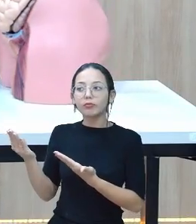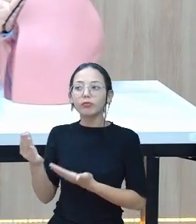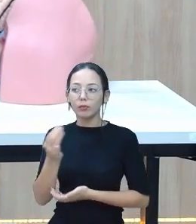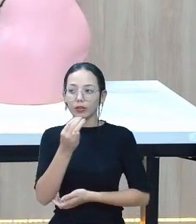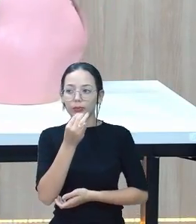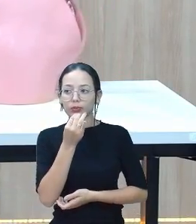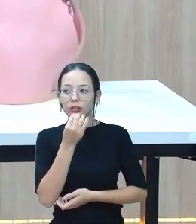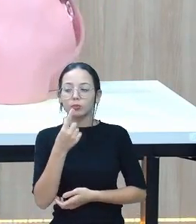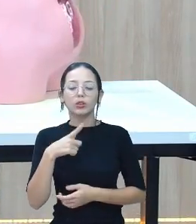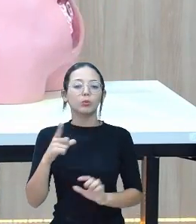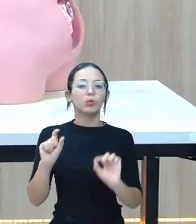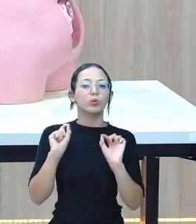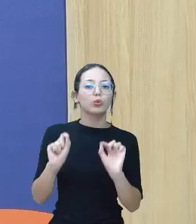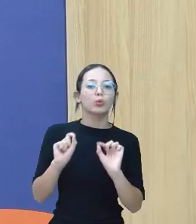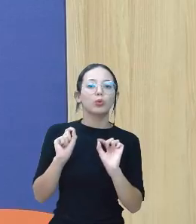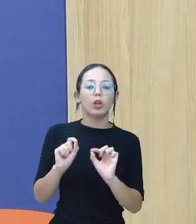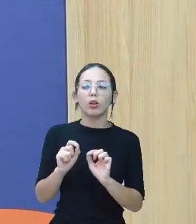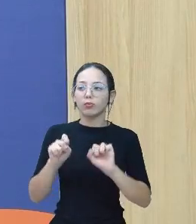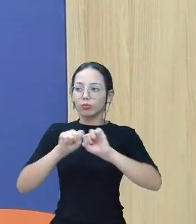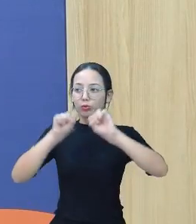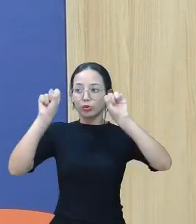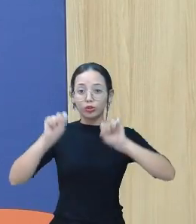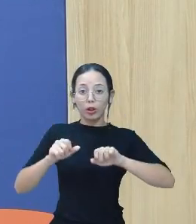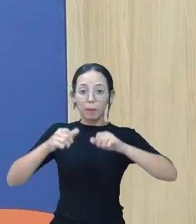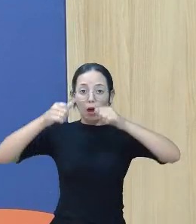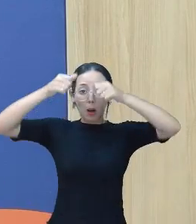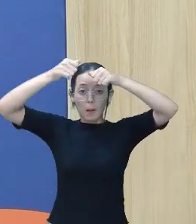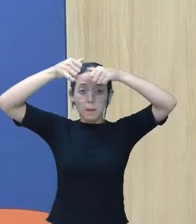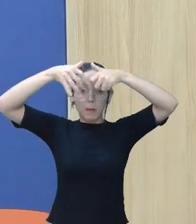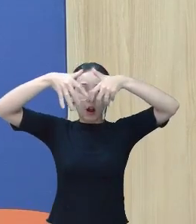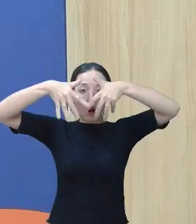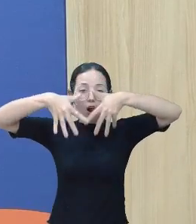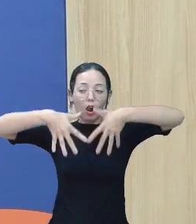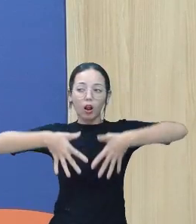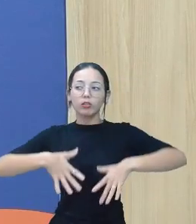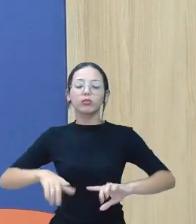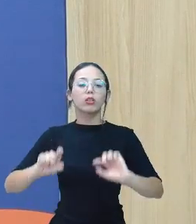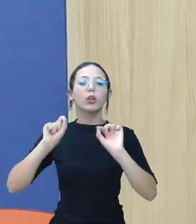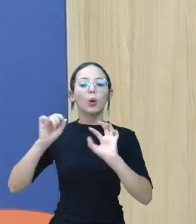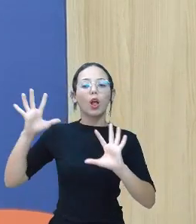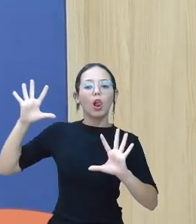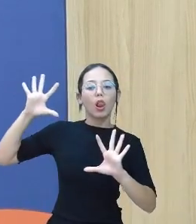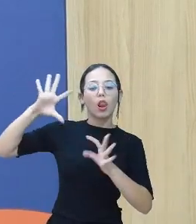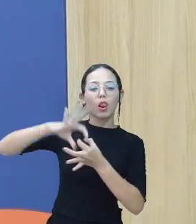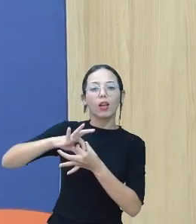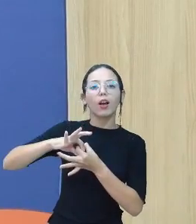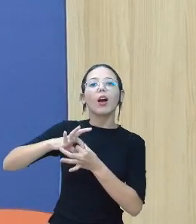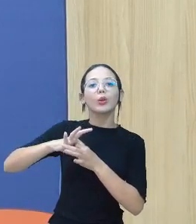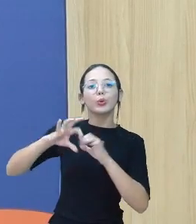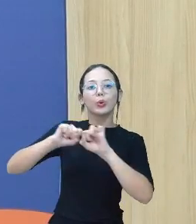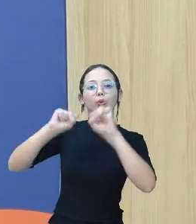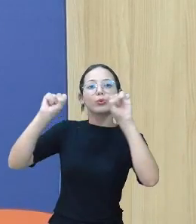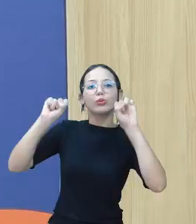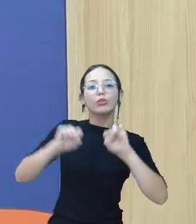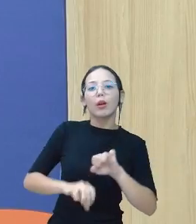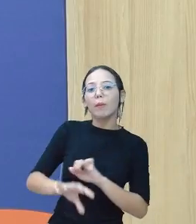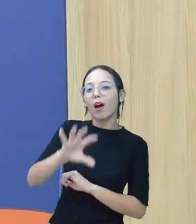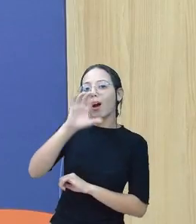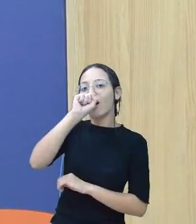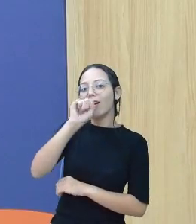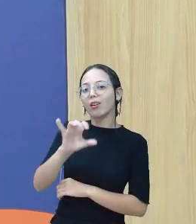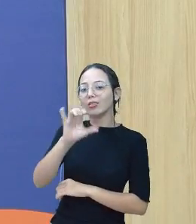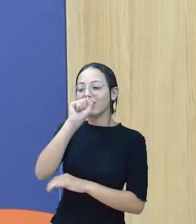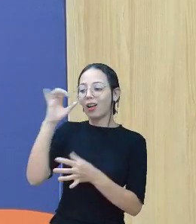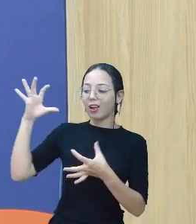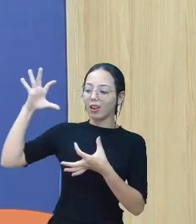nós temos o sistema nervoso aqui. Ele está interligado com o sistema